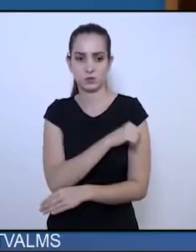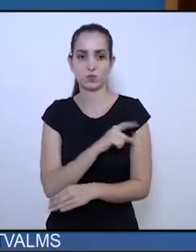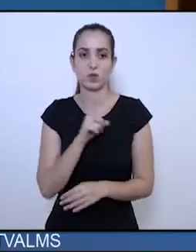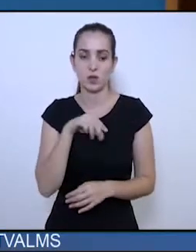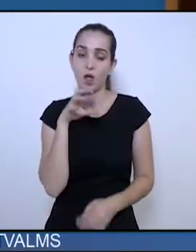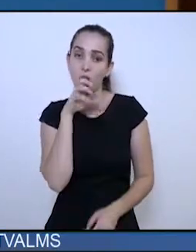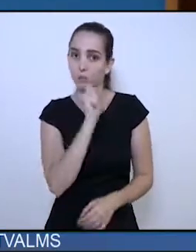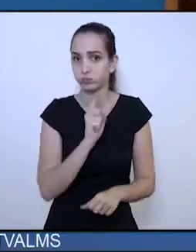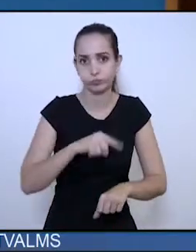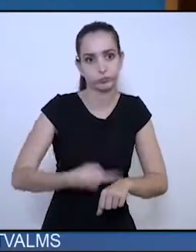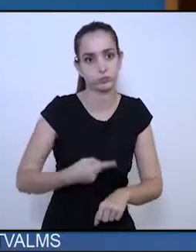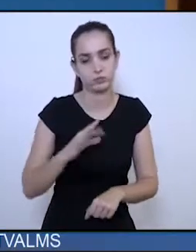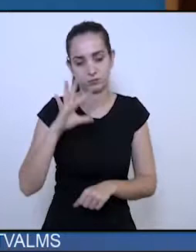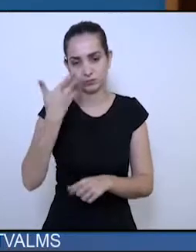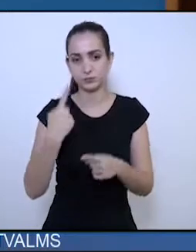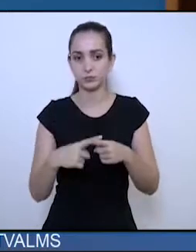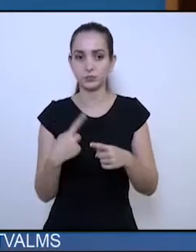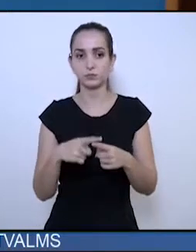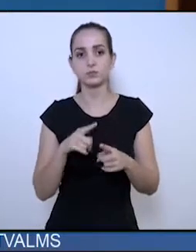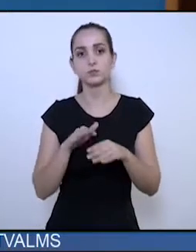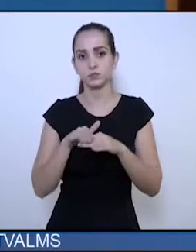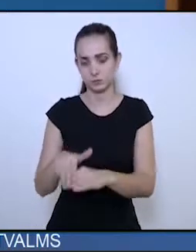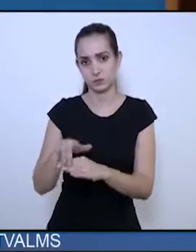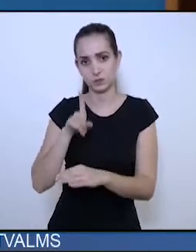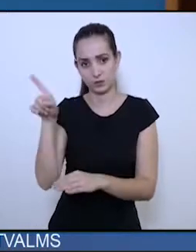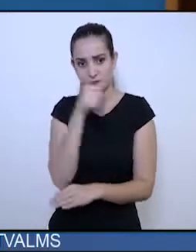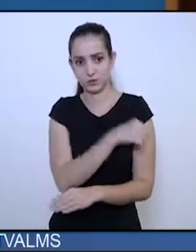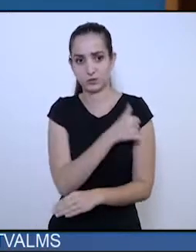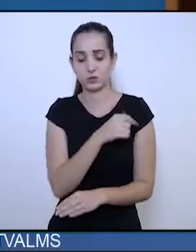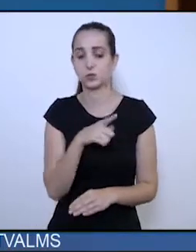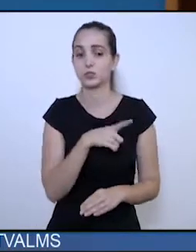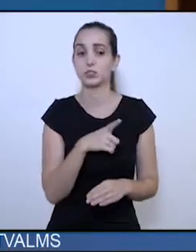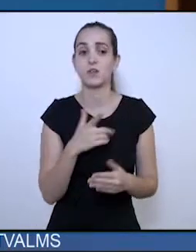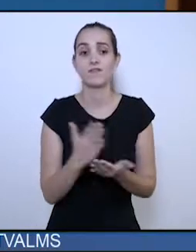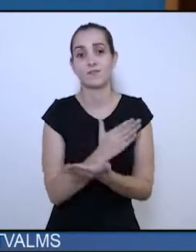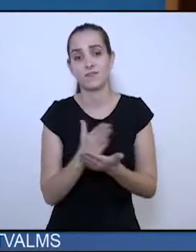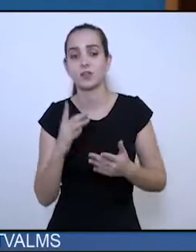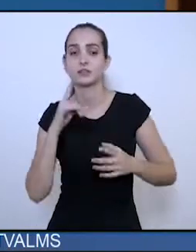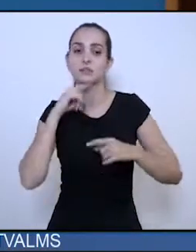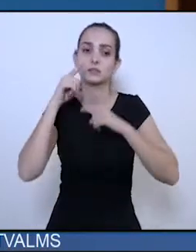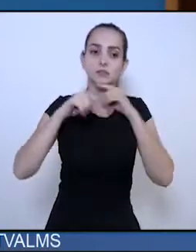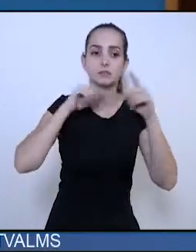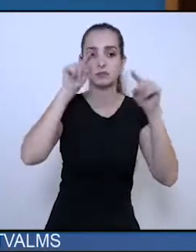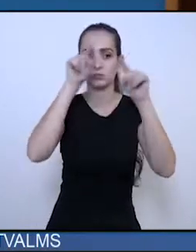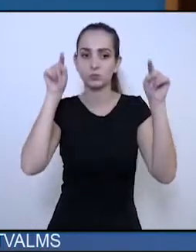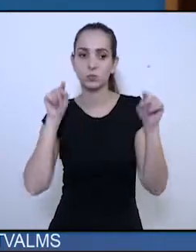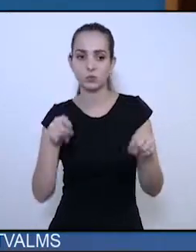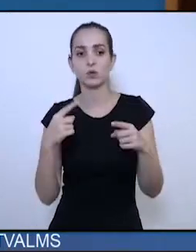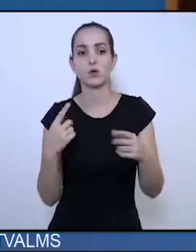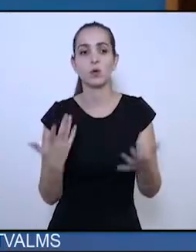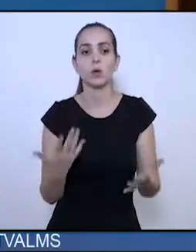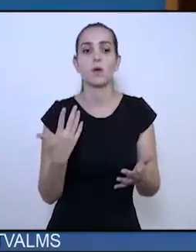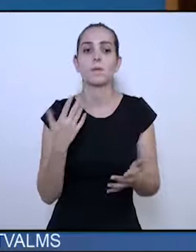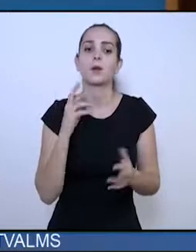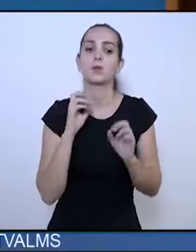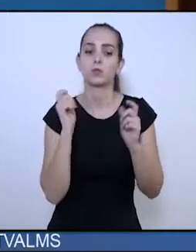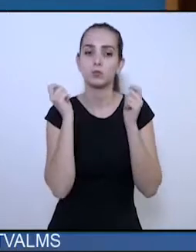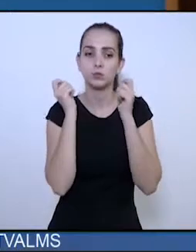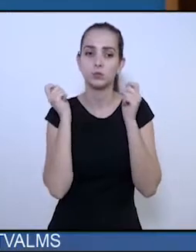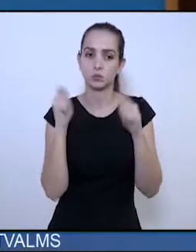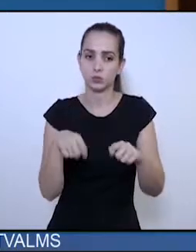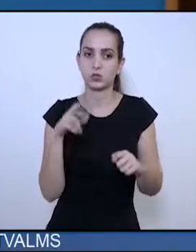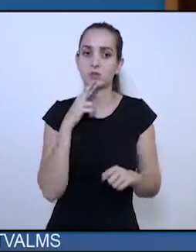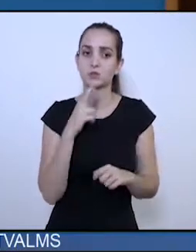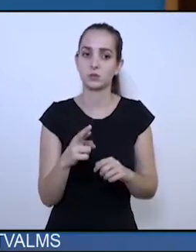improviso. Tanto que o interventor no Rio de Janeiro, ele tinha severas dúvidas para poder responder aos questionamentos